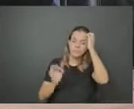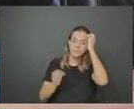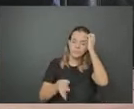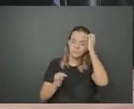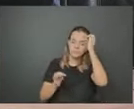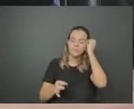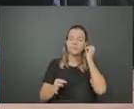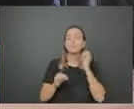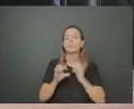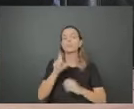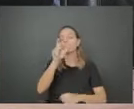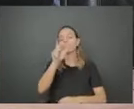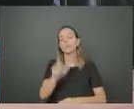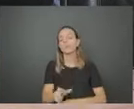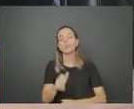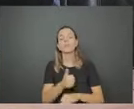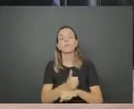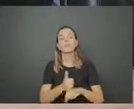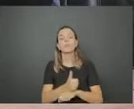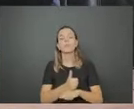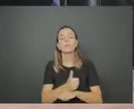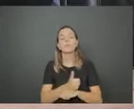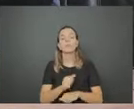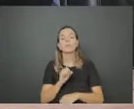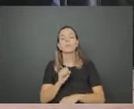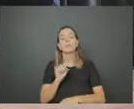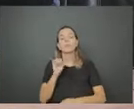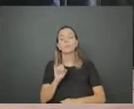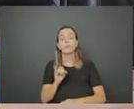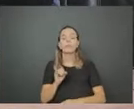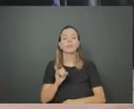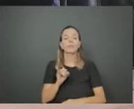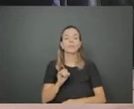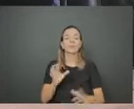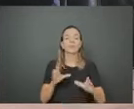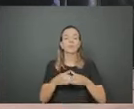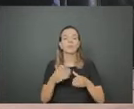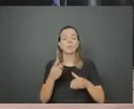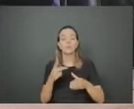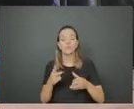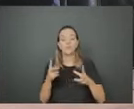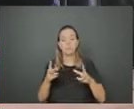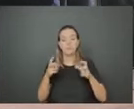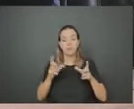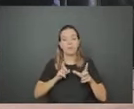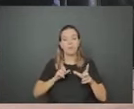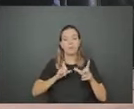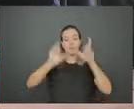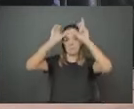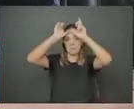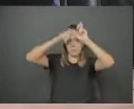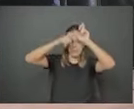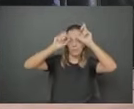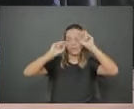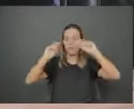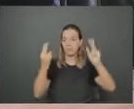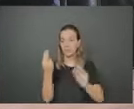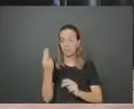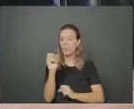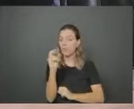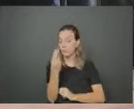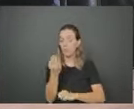quando identificado pelos seus comandantes ou até mesmo pelos seus pares, que ele tem algum desequilíbrio emocional, ele é atendido. Por isso que eu falei